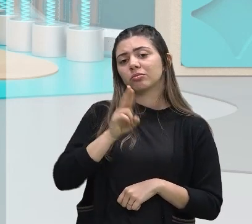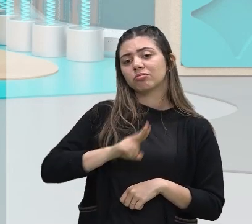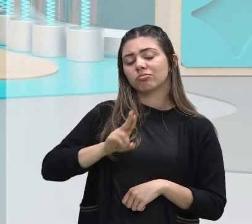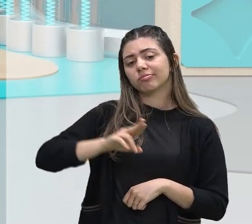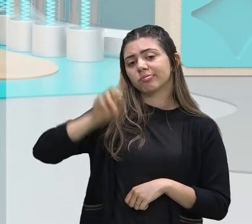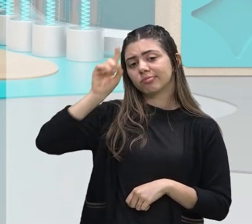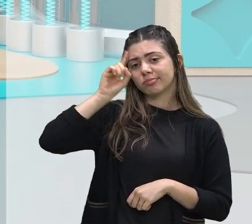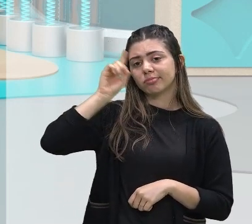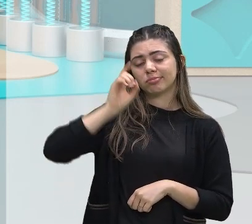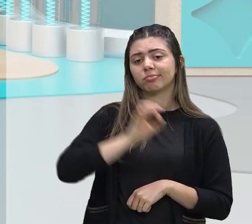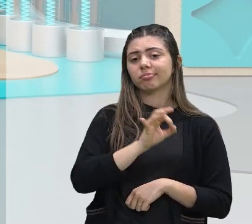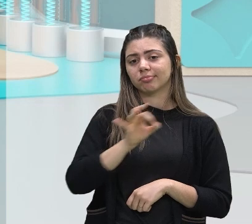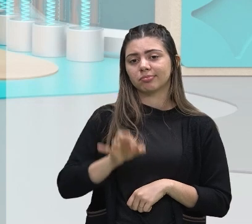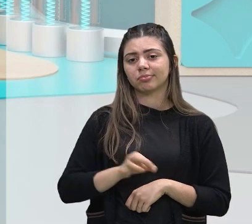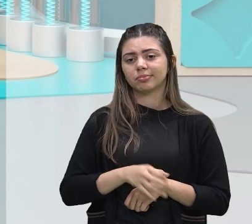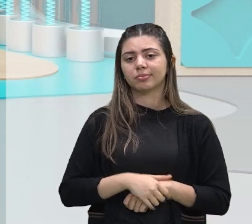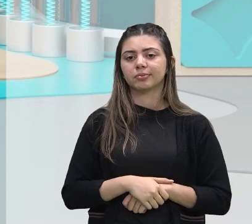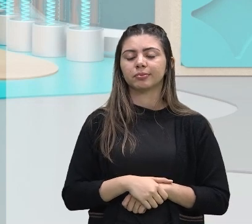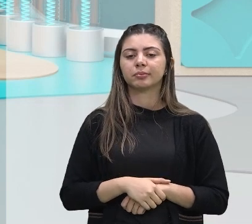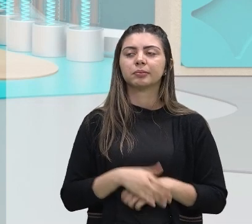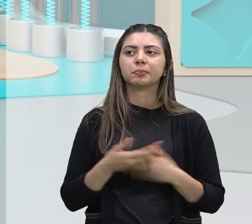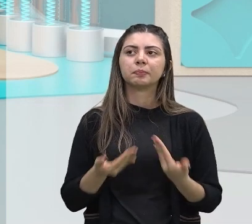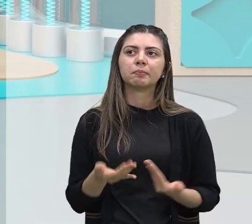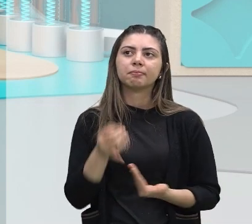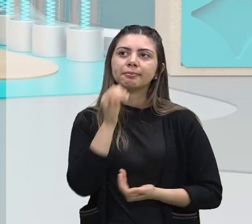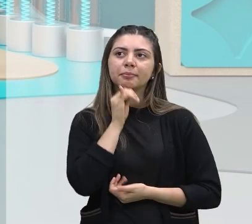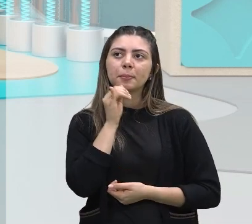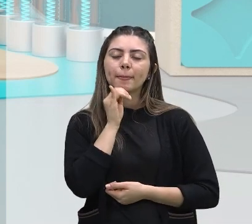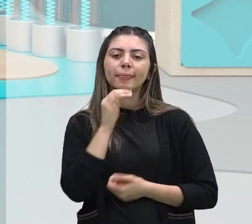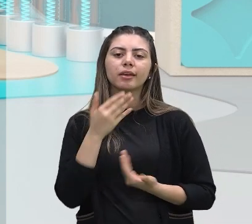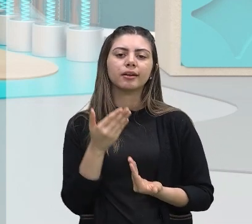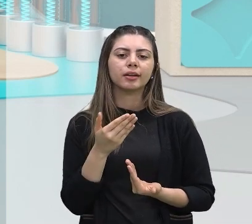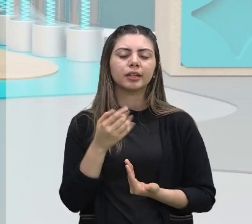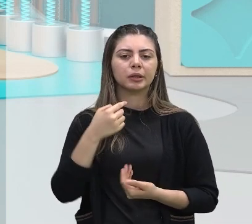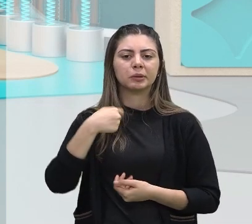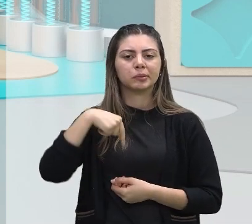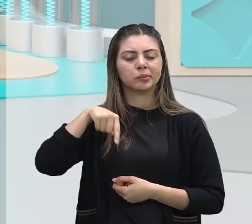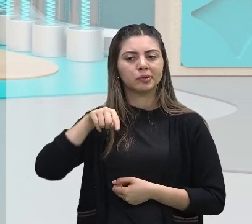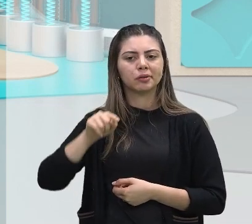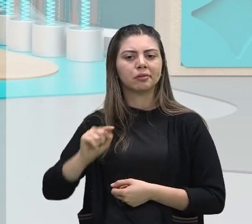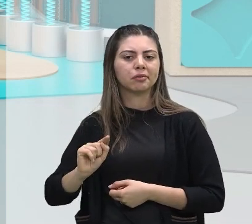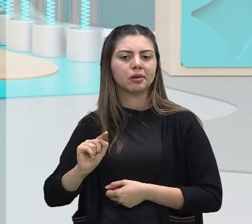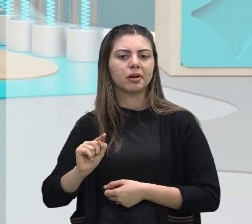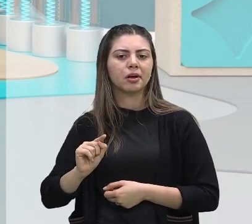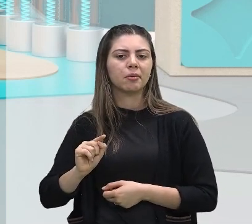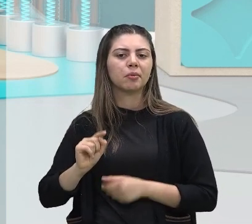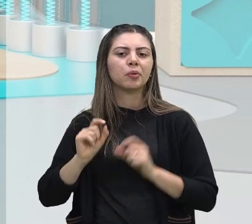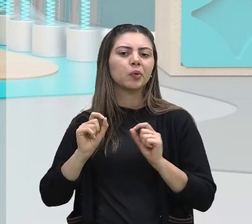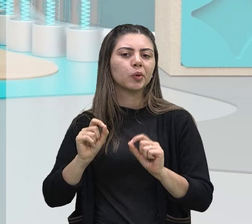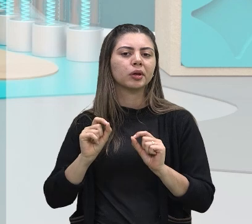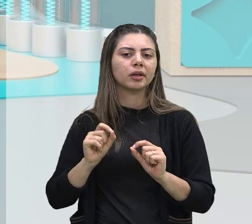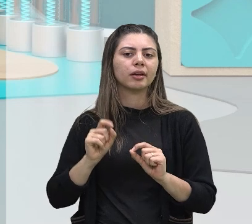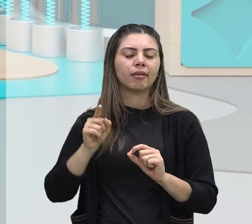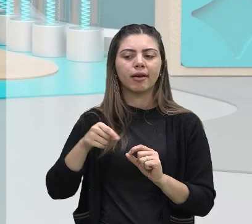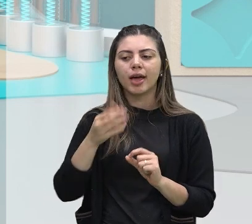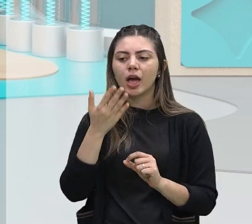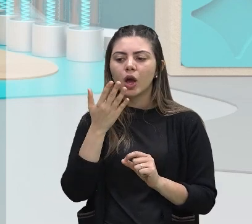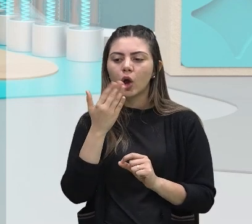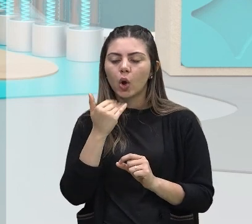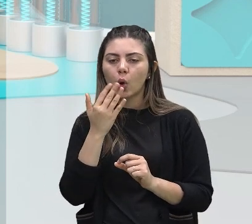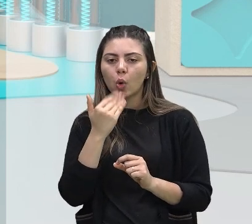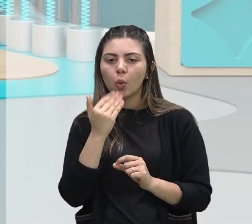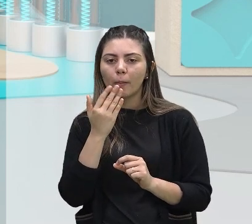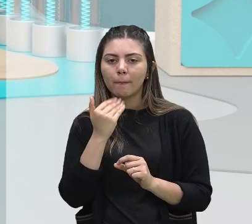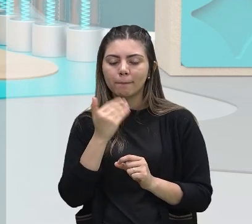nosso cotidiano, né? Quando a gente vai fazer a partição de um alimento, por exemplo, né?